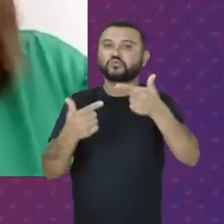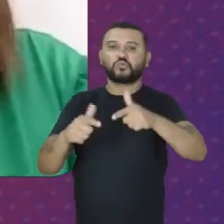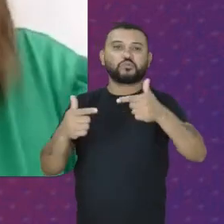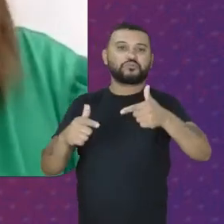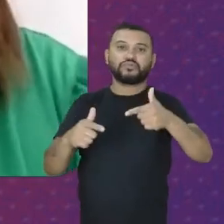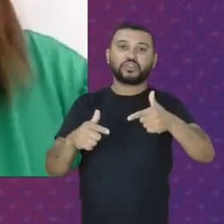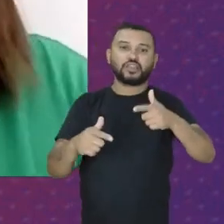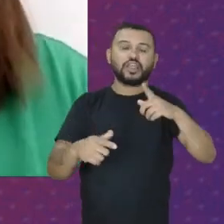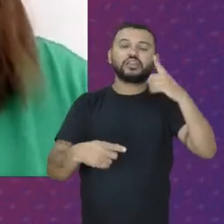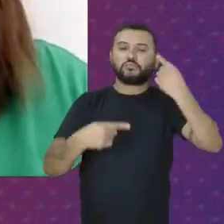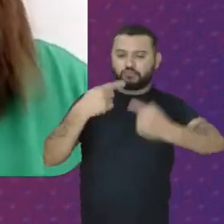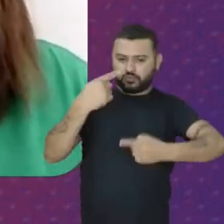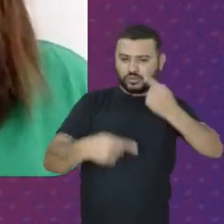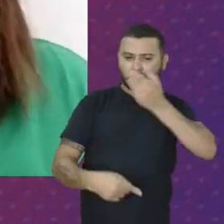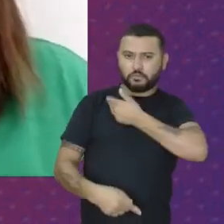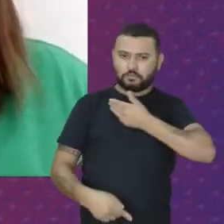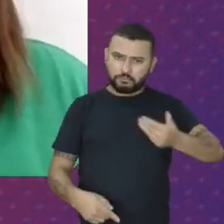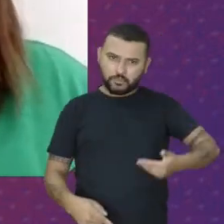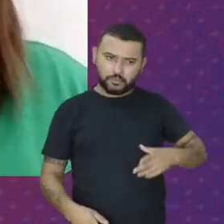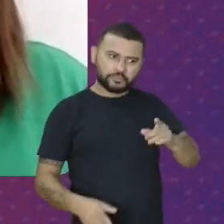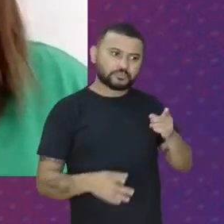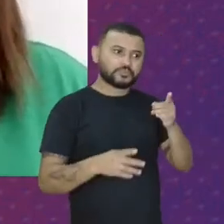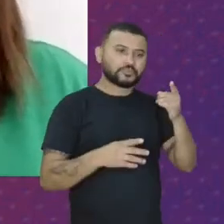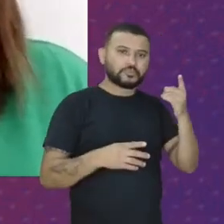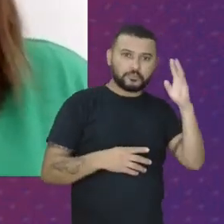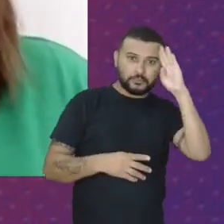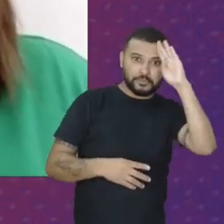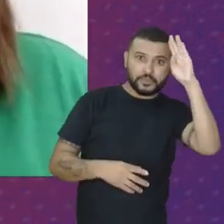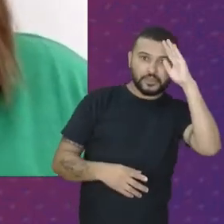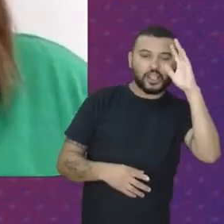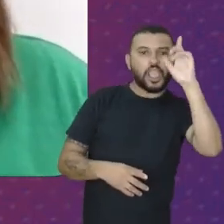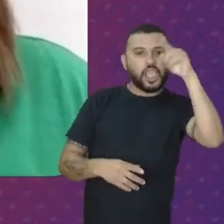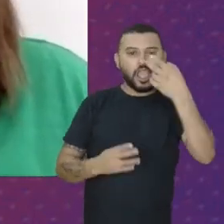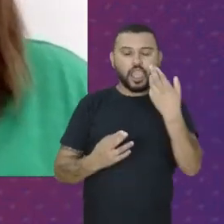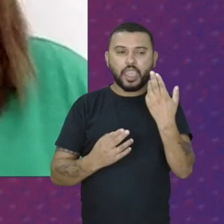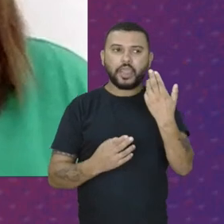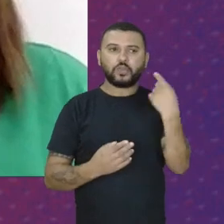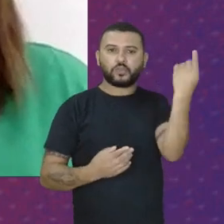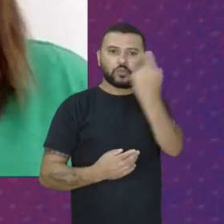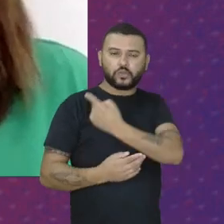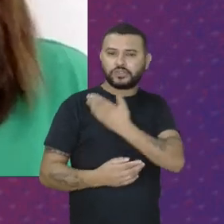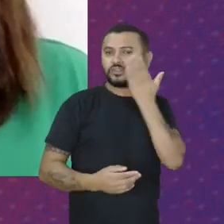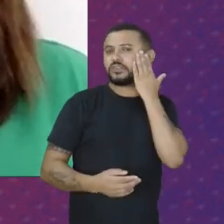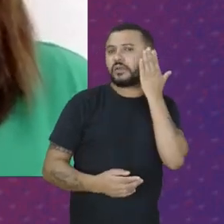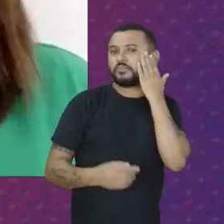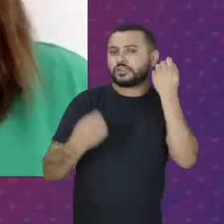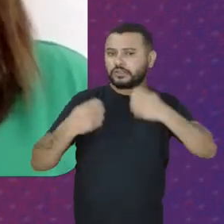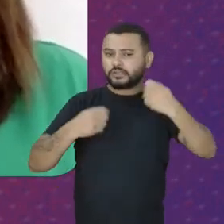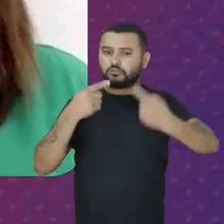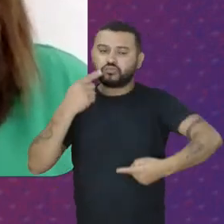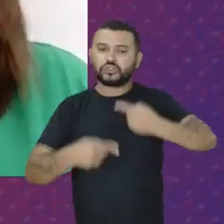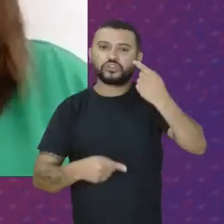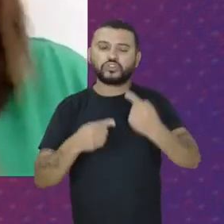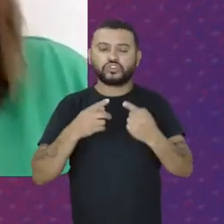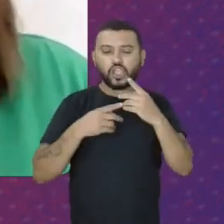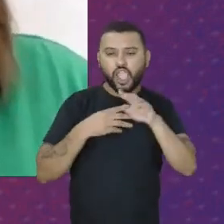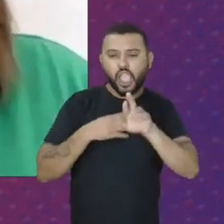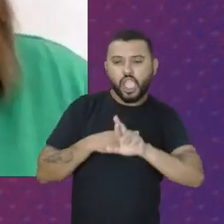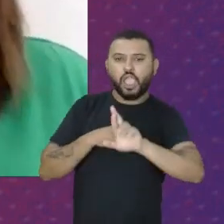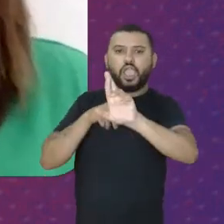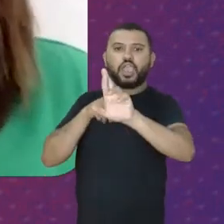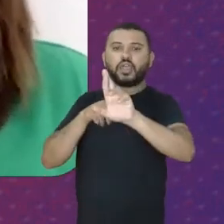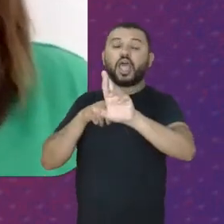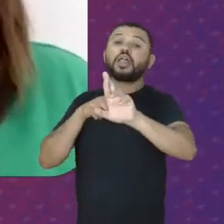A política, e principalmente a política representativa, ela tem